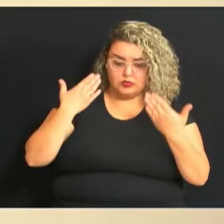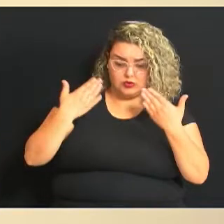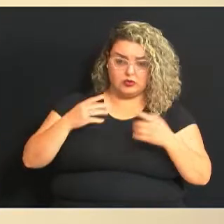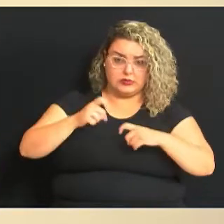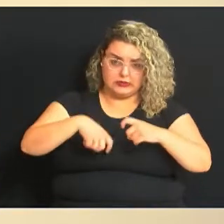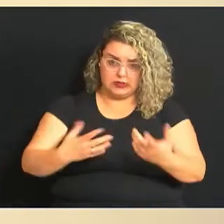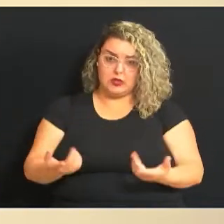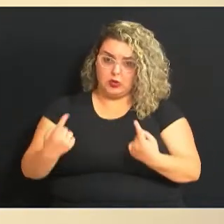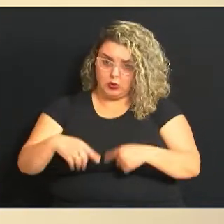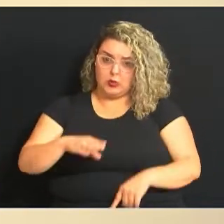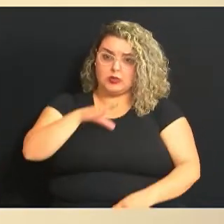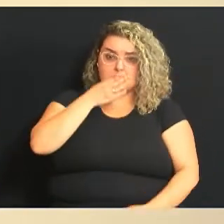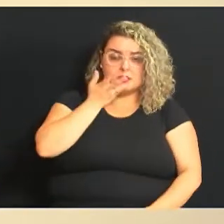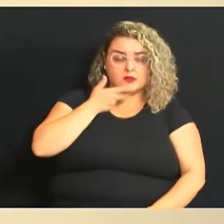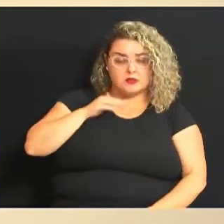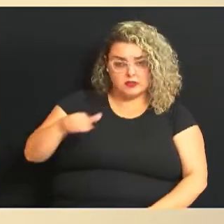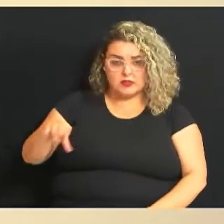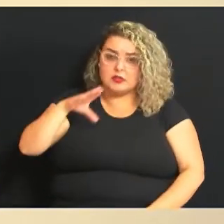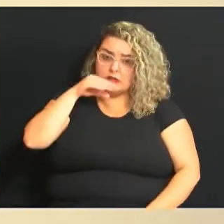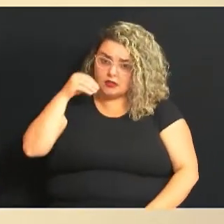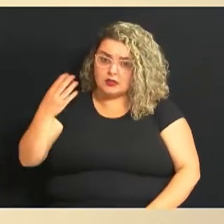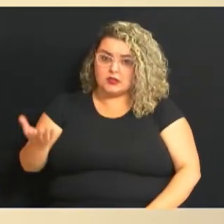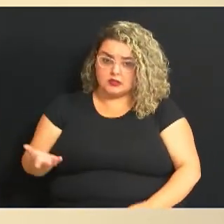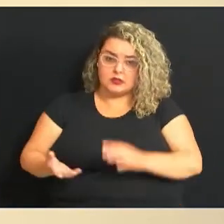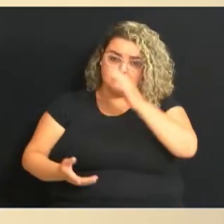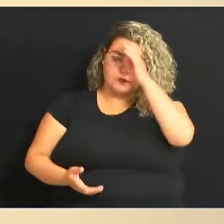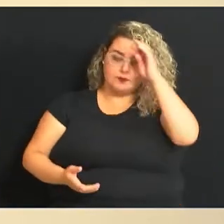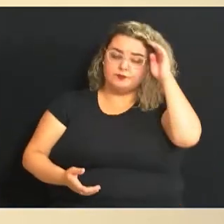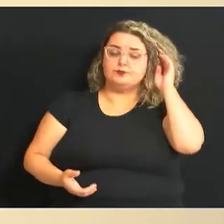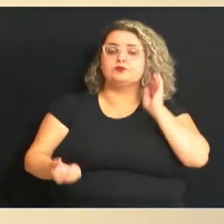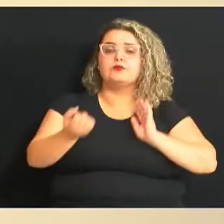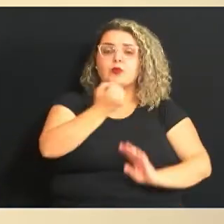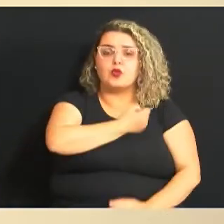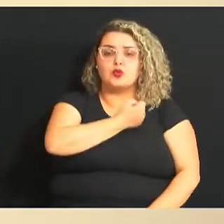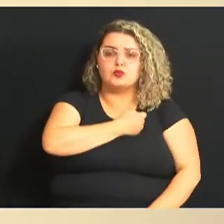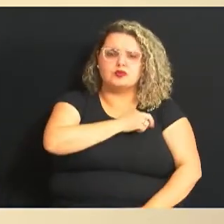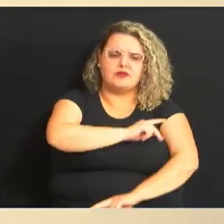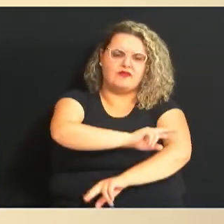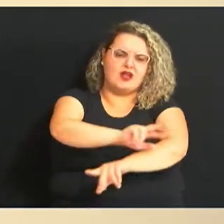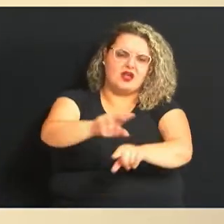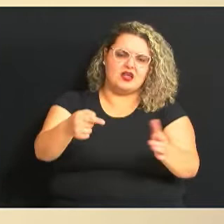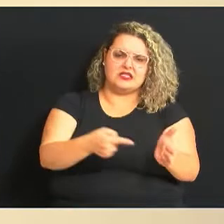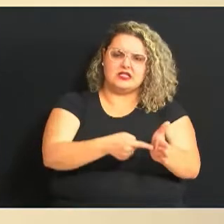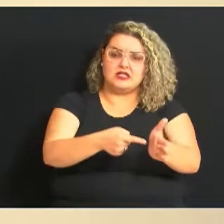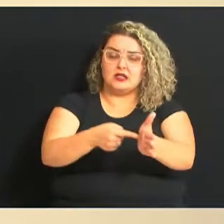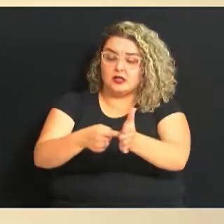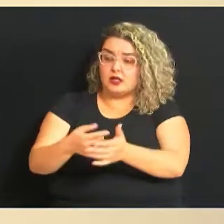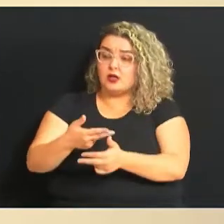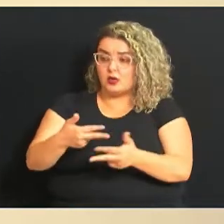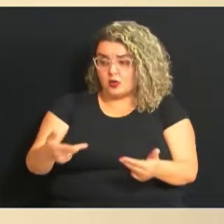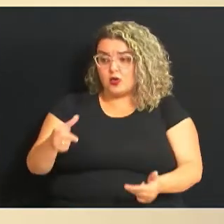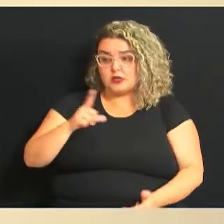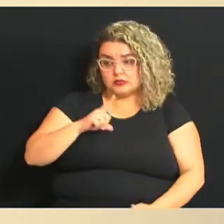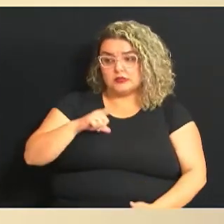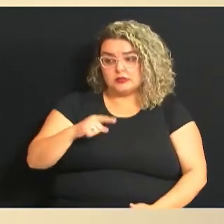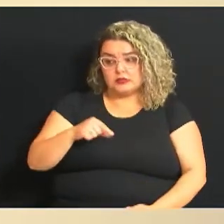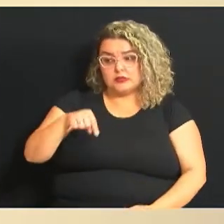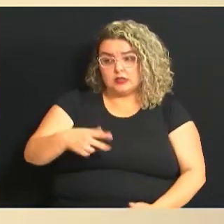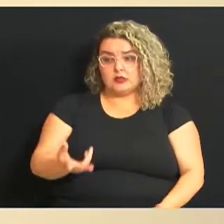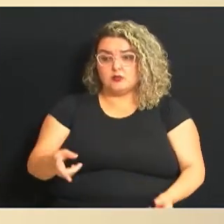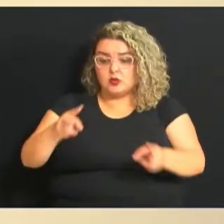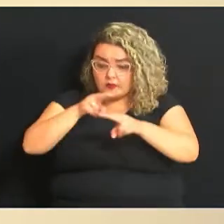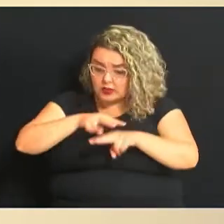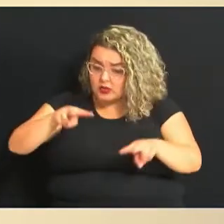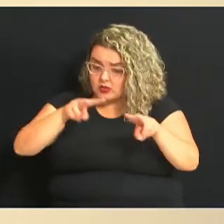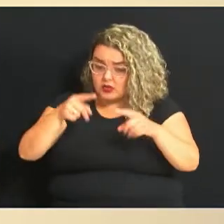crianças e adolescentes, né? Considerando o número alarmante de denúncias e de casos que nós temos evidenciando essas